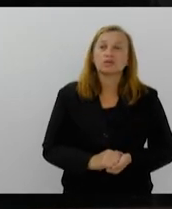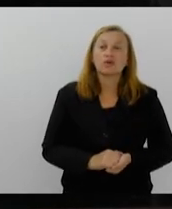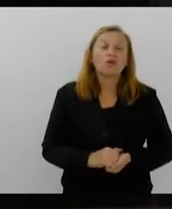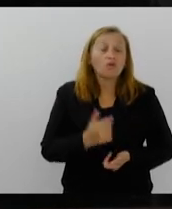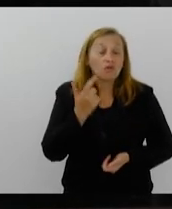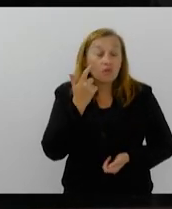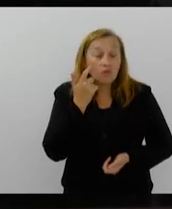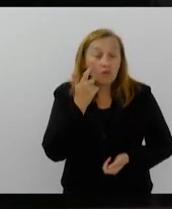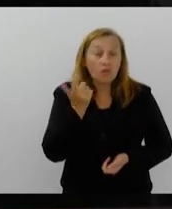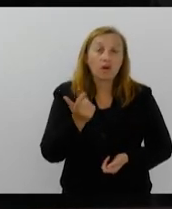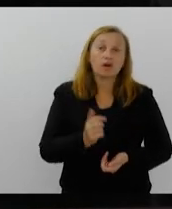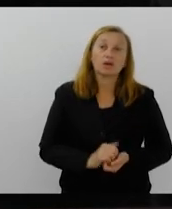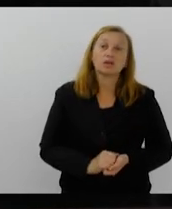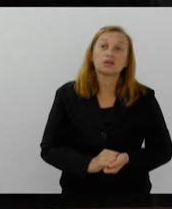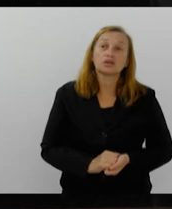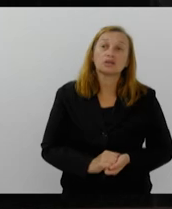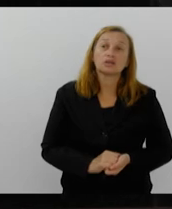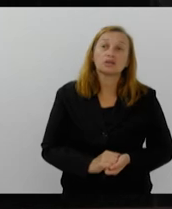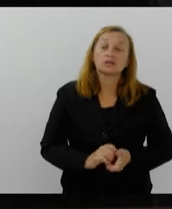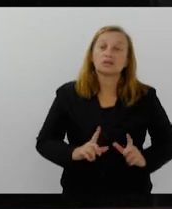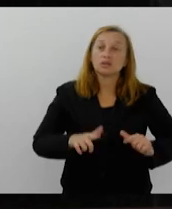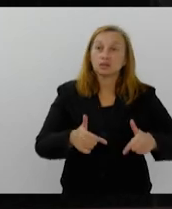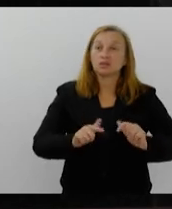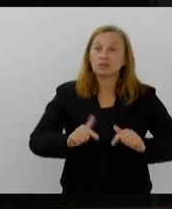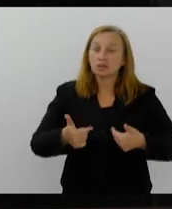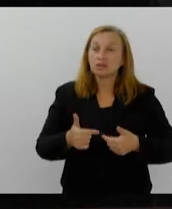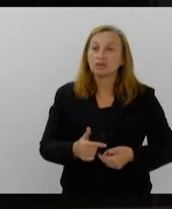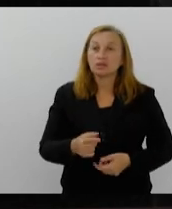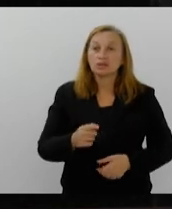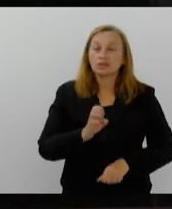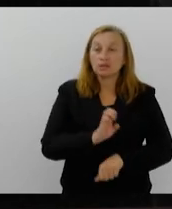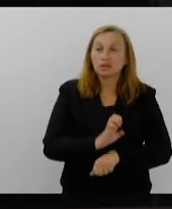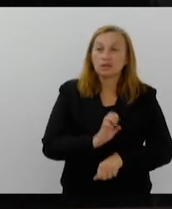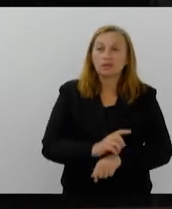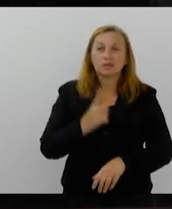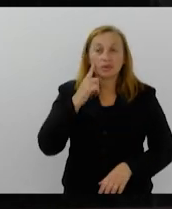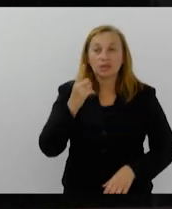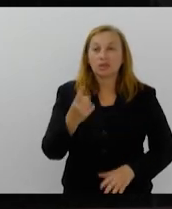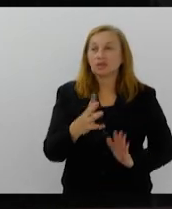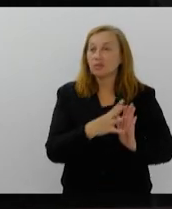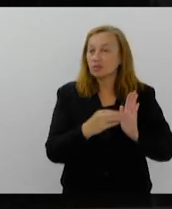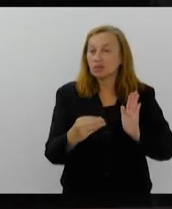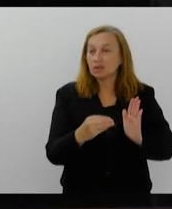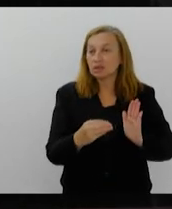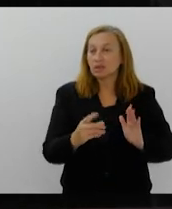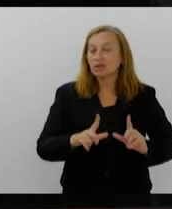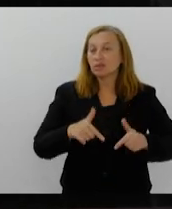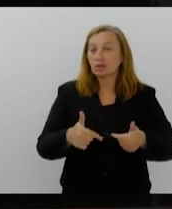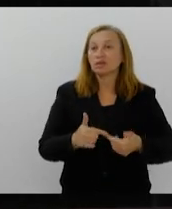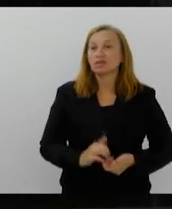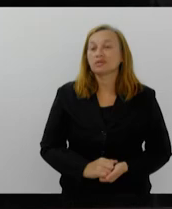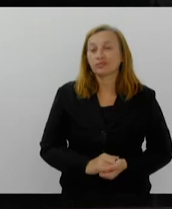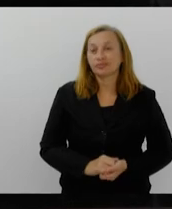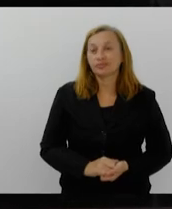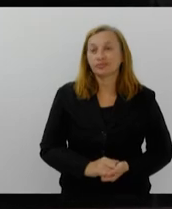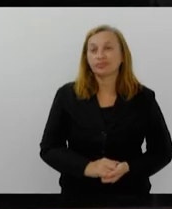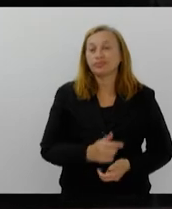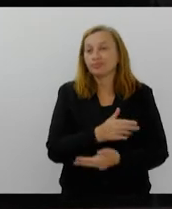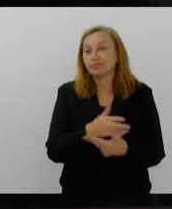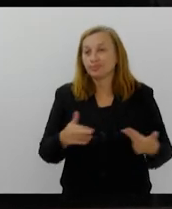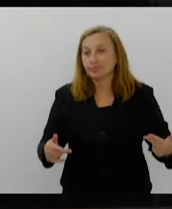apreciando as ações do Estado e pensando como movê-las, como mantê-las. E aqui a gente traz